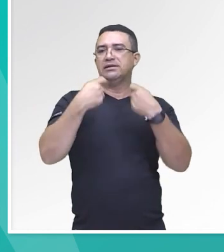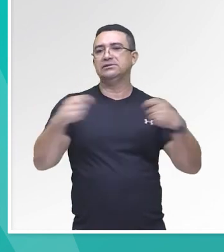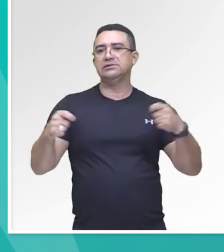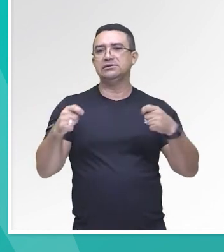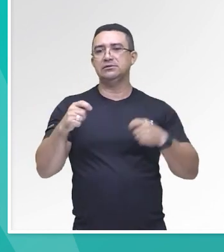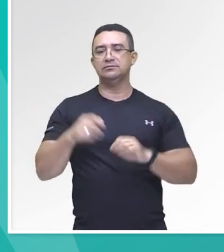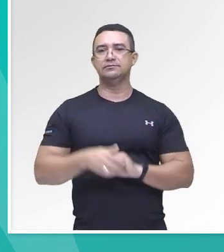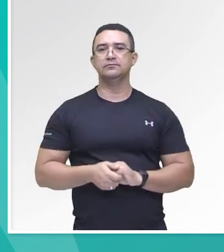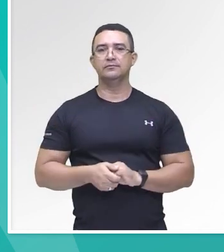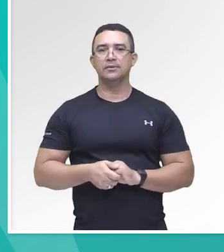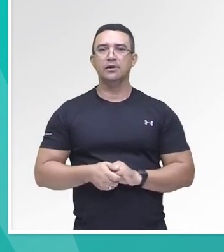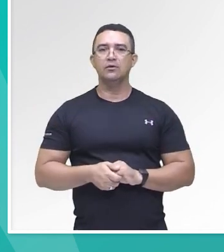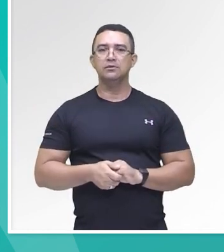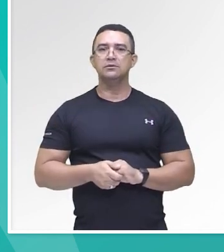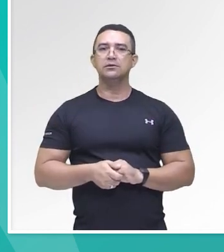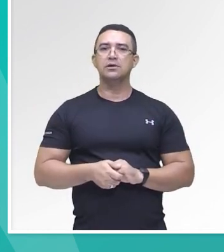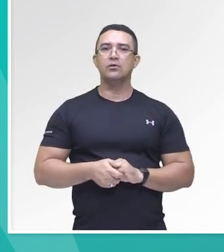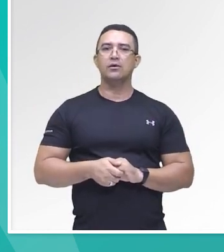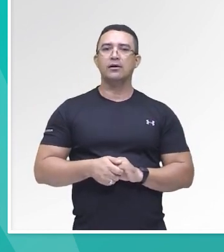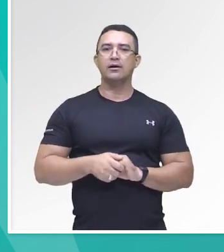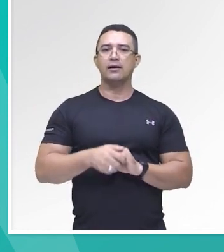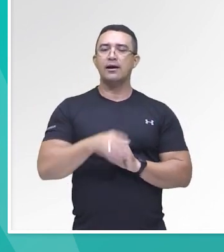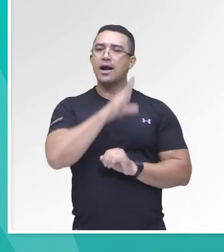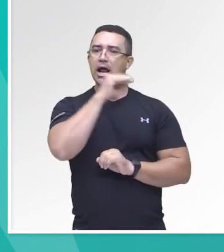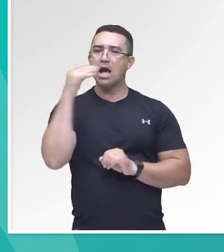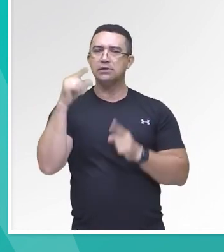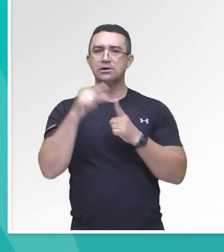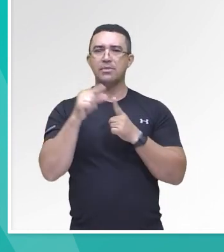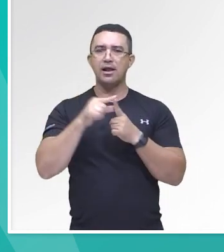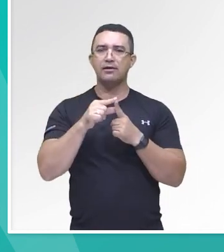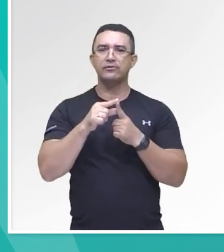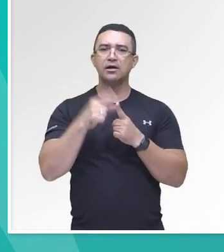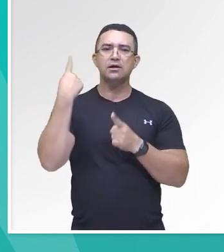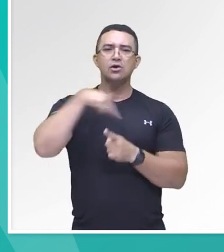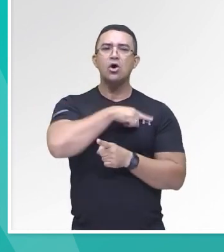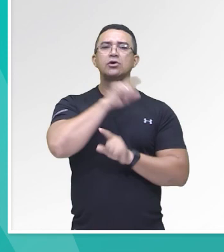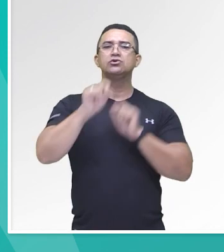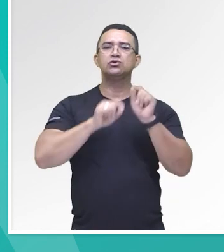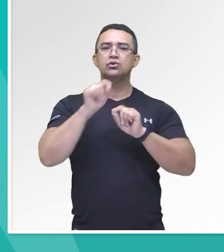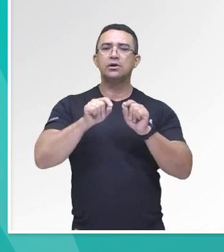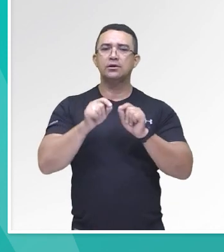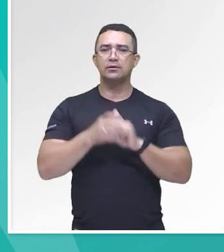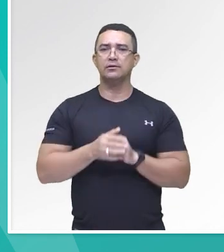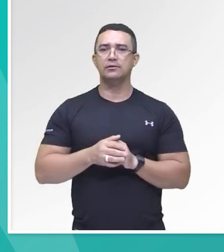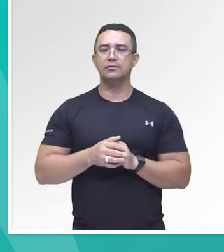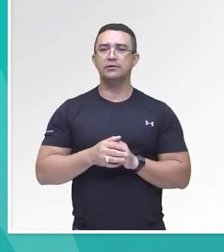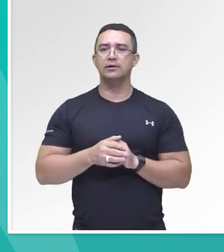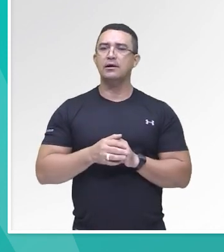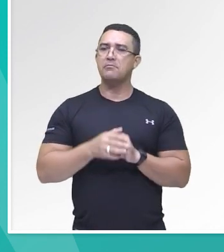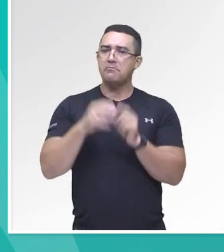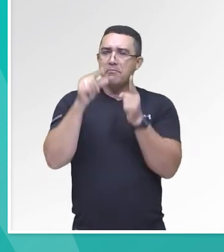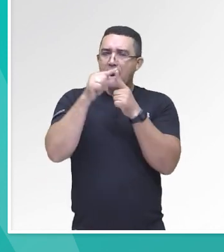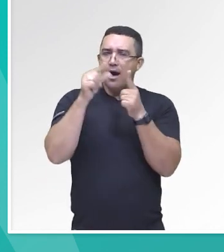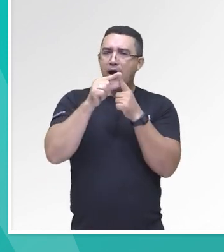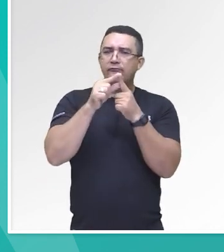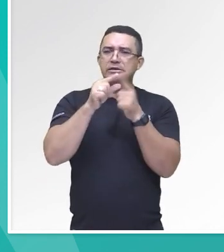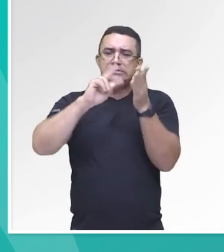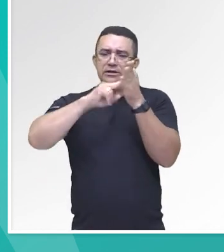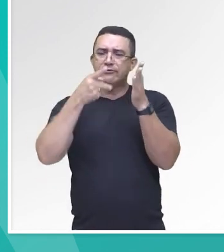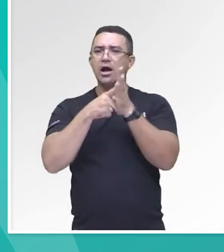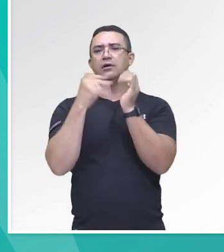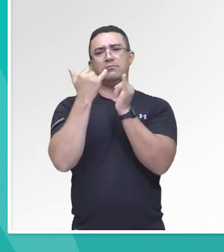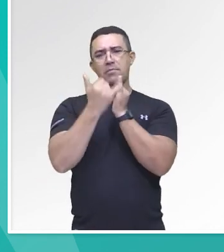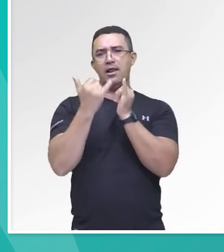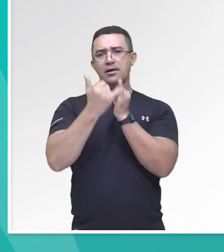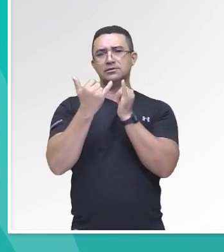referiu novamente, né? Lexicalmente, a gente foi atrás de algo que seja sinônimo, né? No caso aqui, os